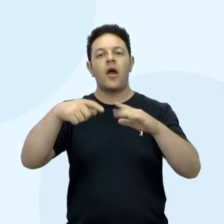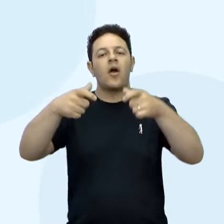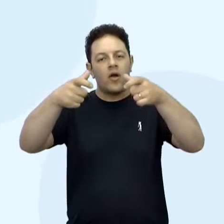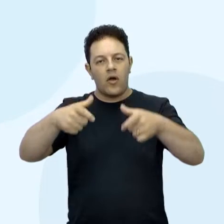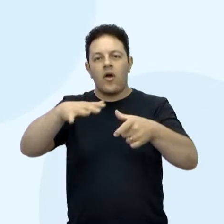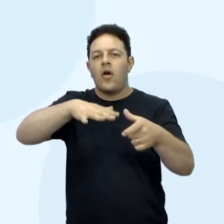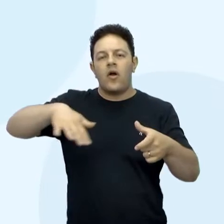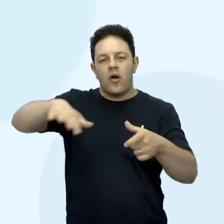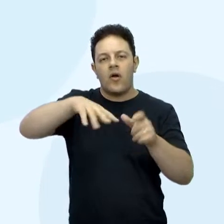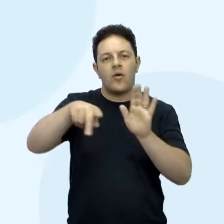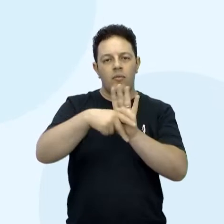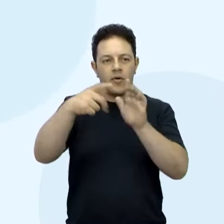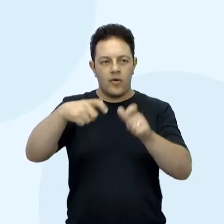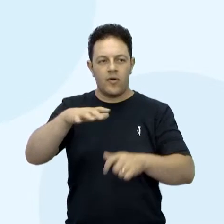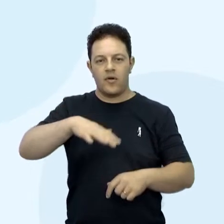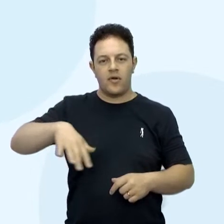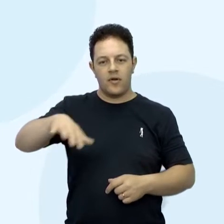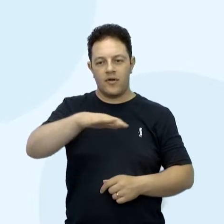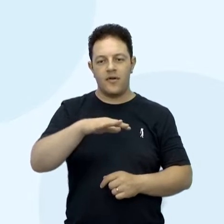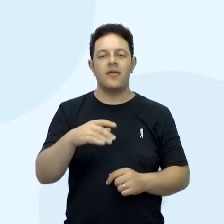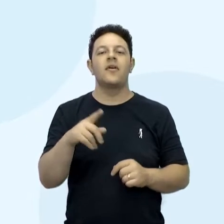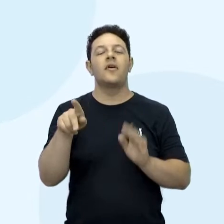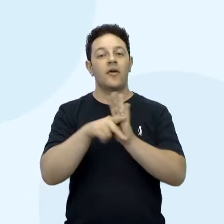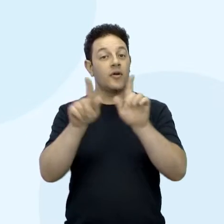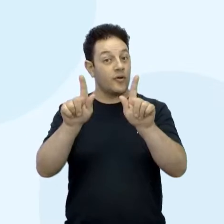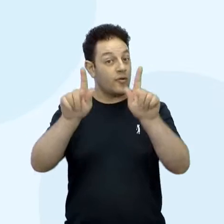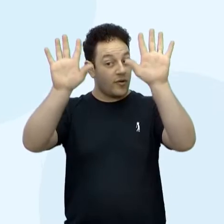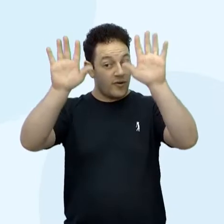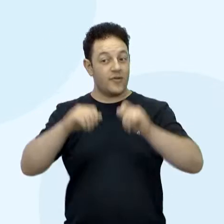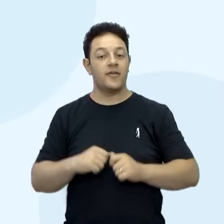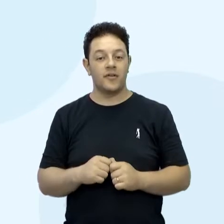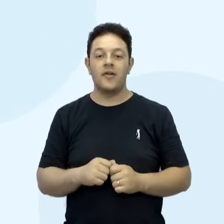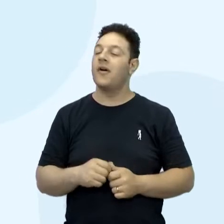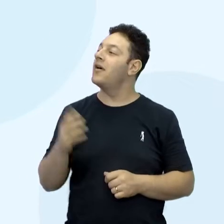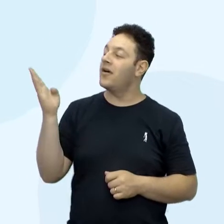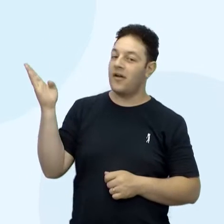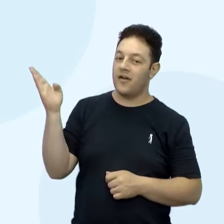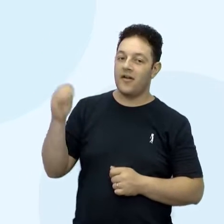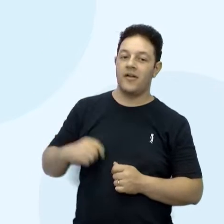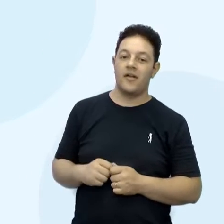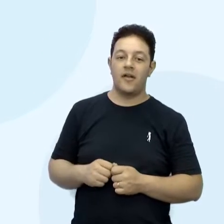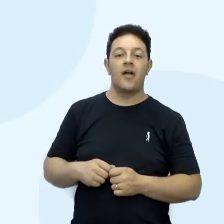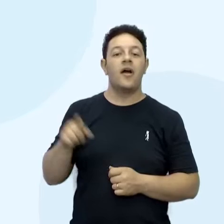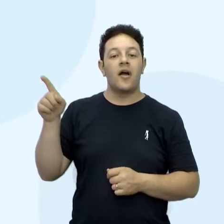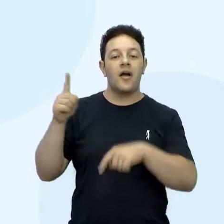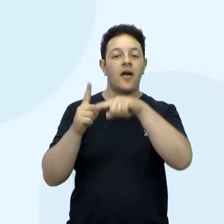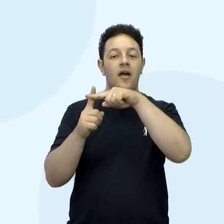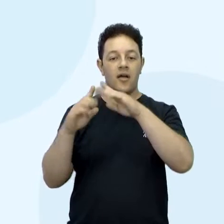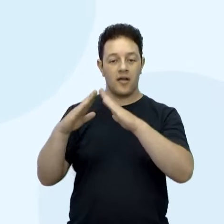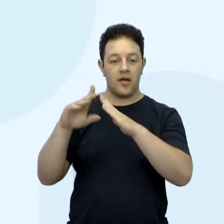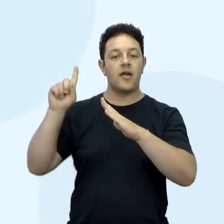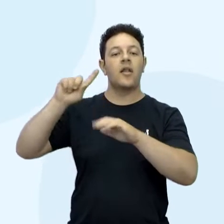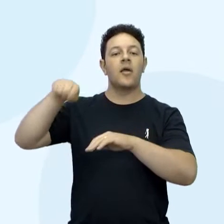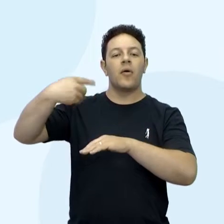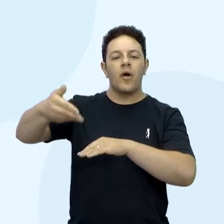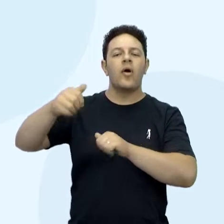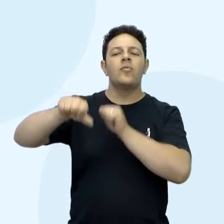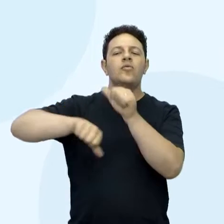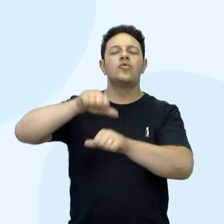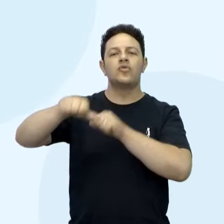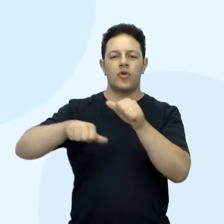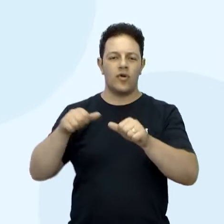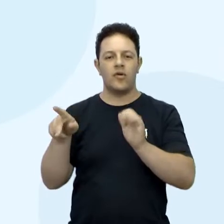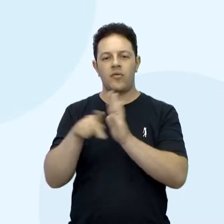paisagem cultural dos habitantes da cidade de Guarulhos. Que igreja, né, é essa? Era uma igreja e depois virou uma catedral, tá,